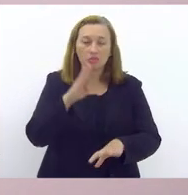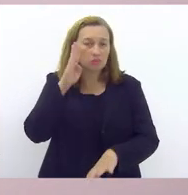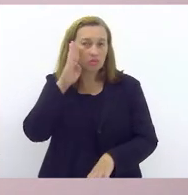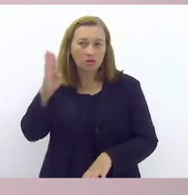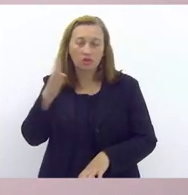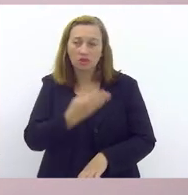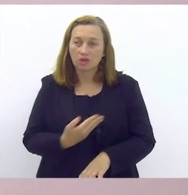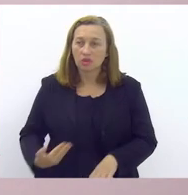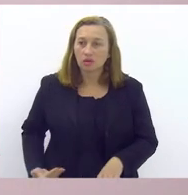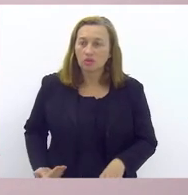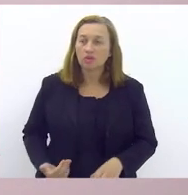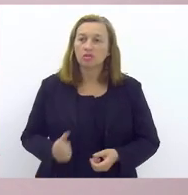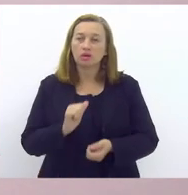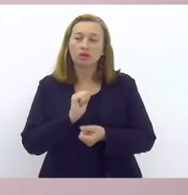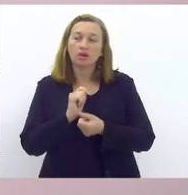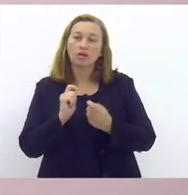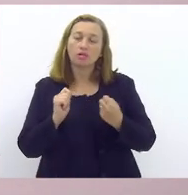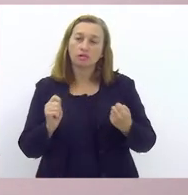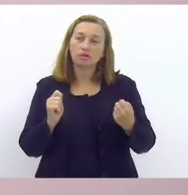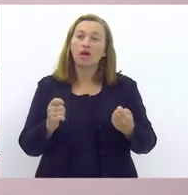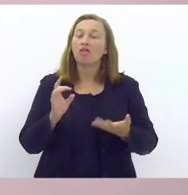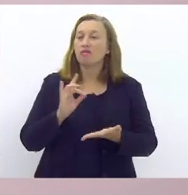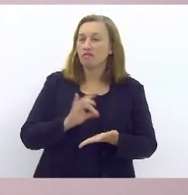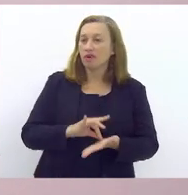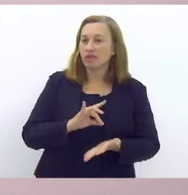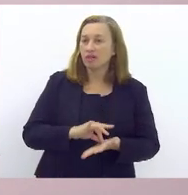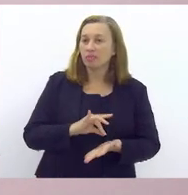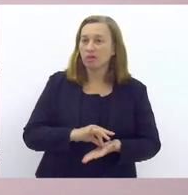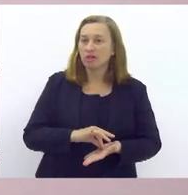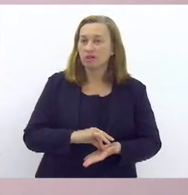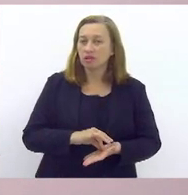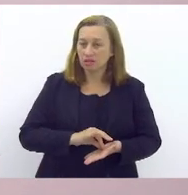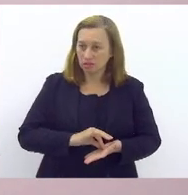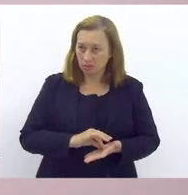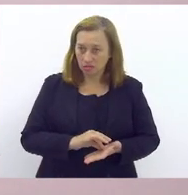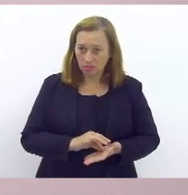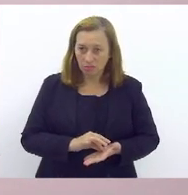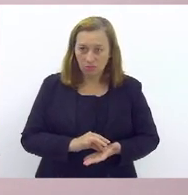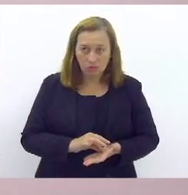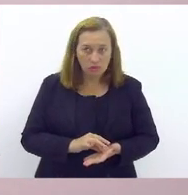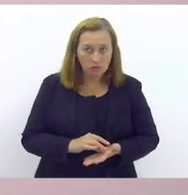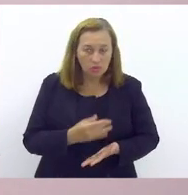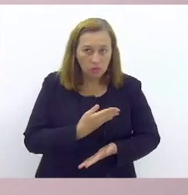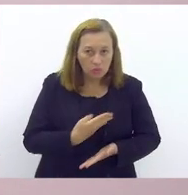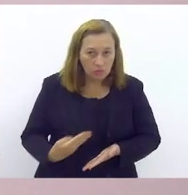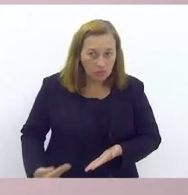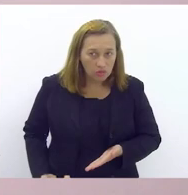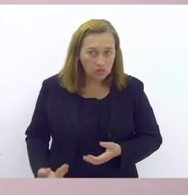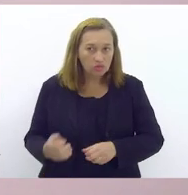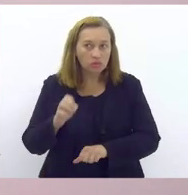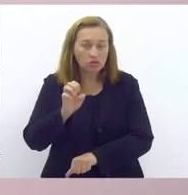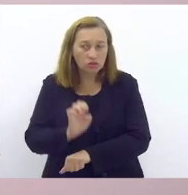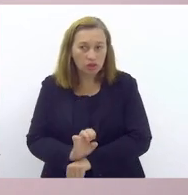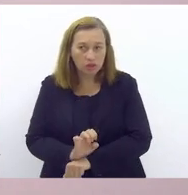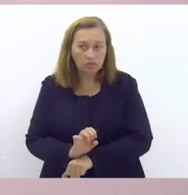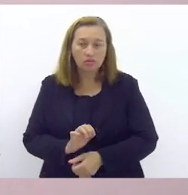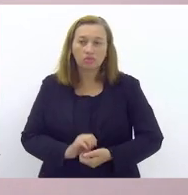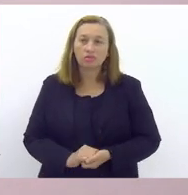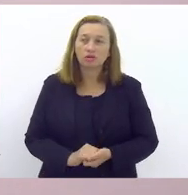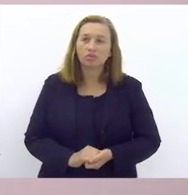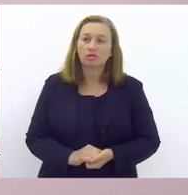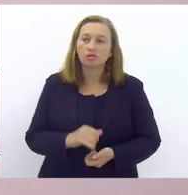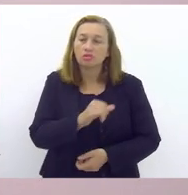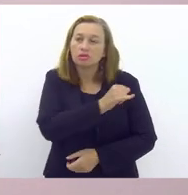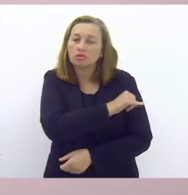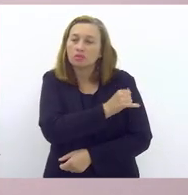governo. Esperamos sinceramente que o governo do Estado do